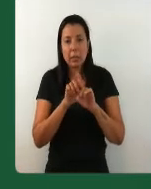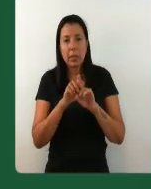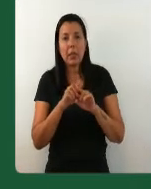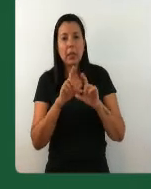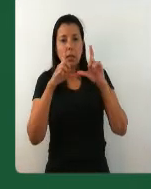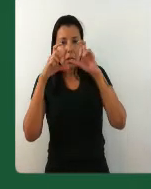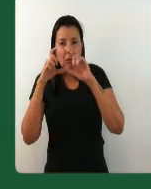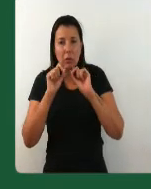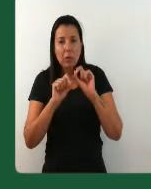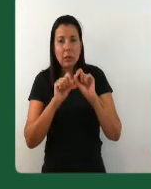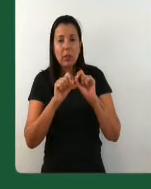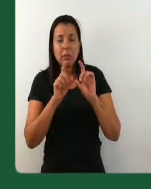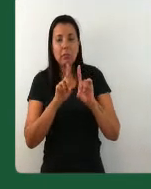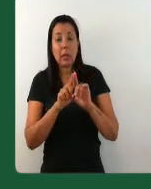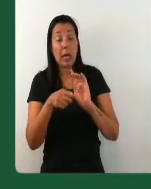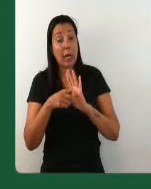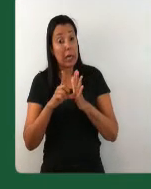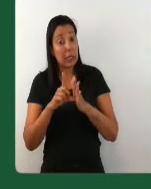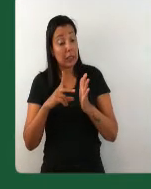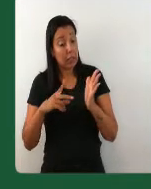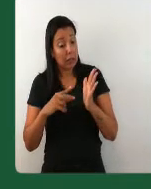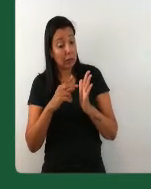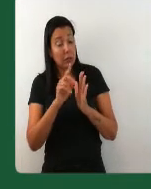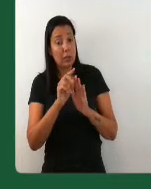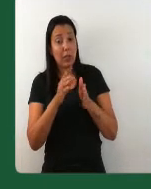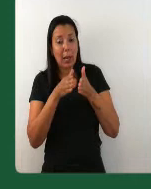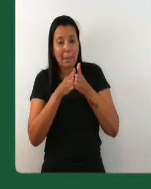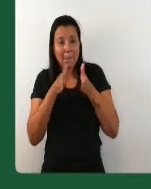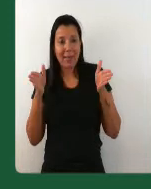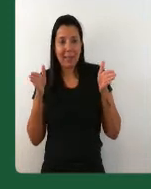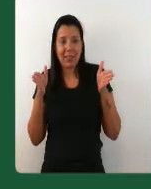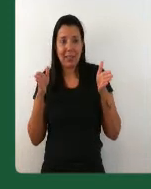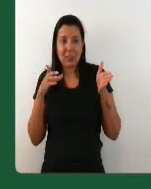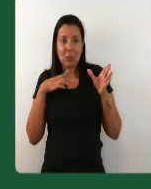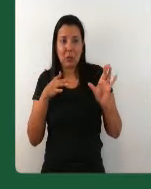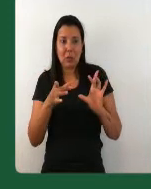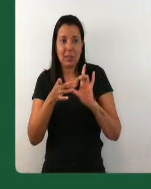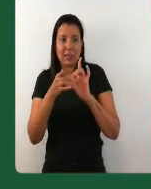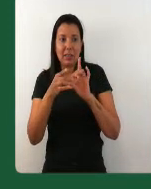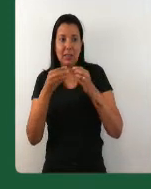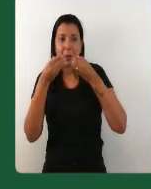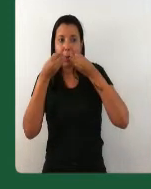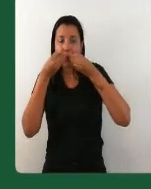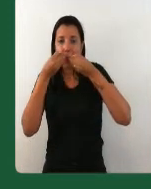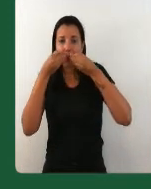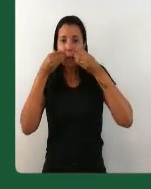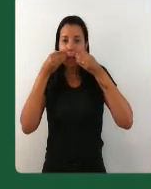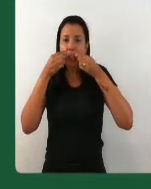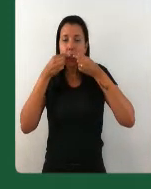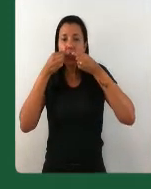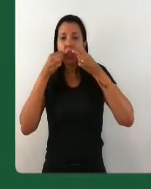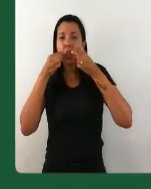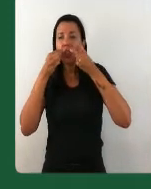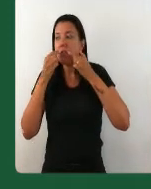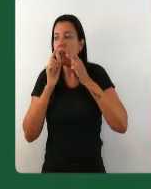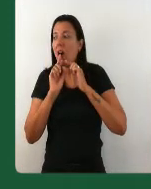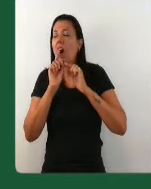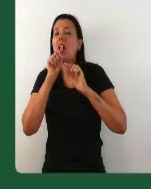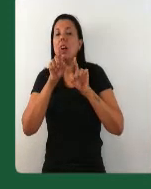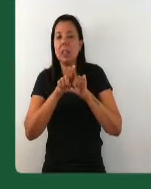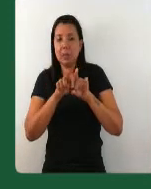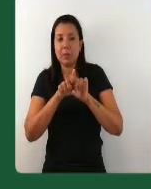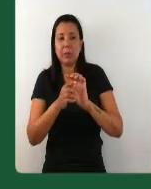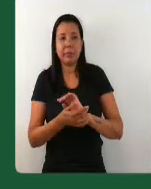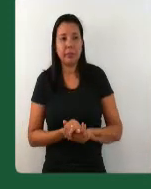foto com ele antes da cirurgia sendo aberto, sem conexão entre o lábio, né, a gengiva e o céu da boca.